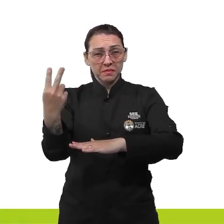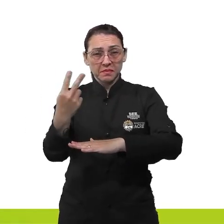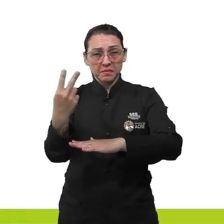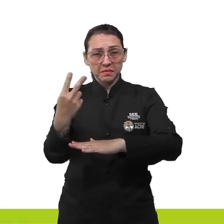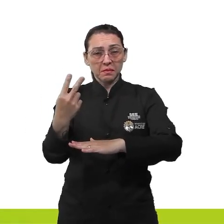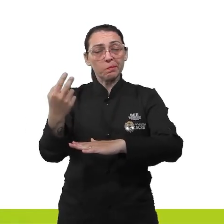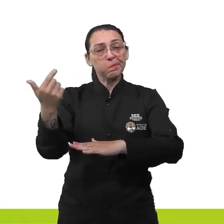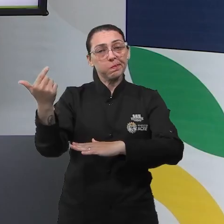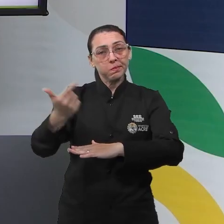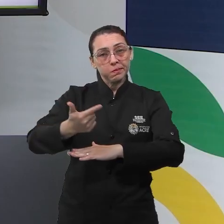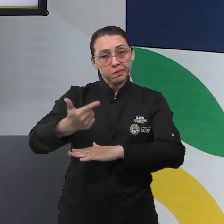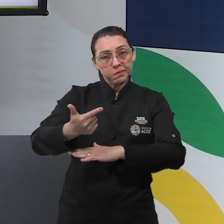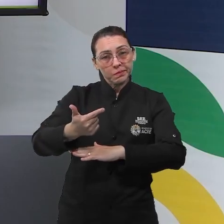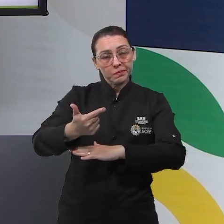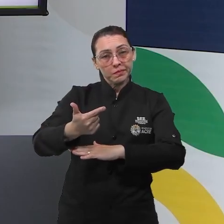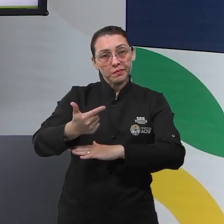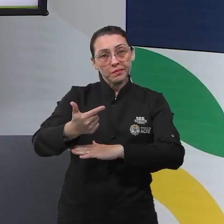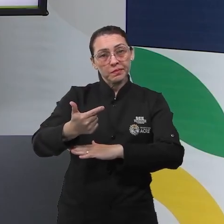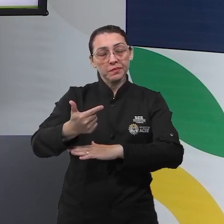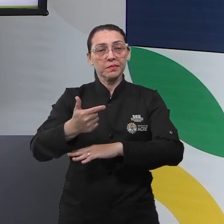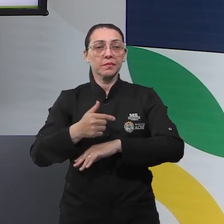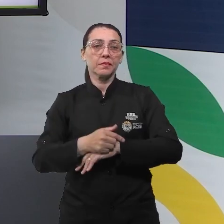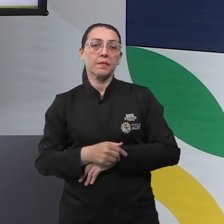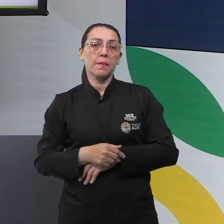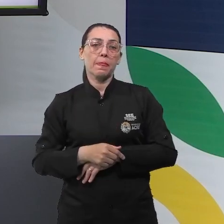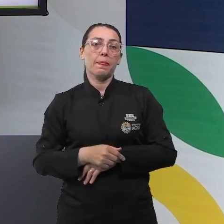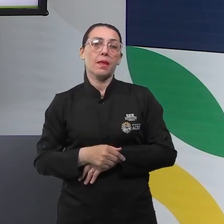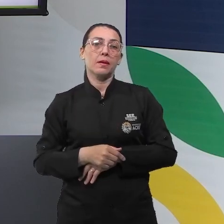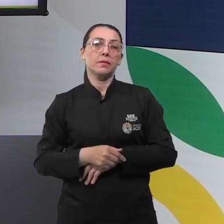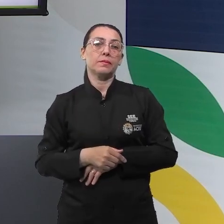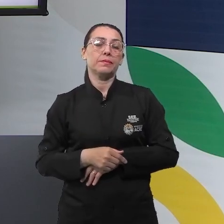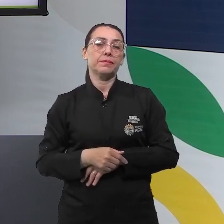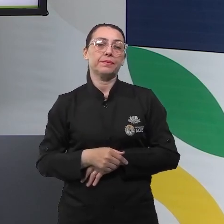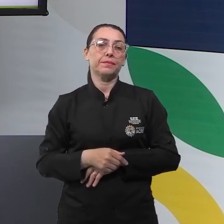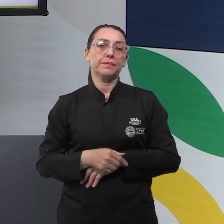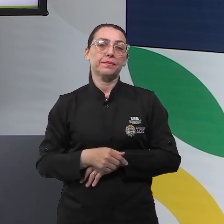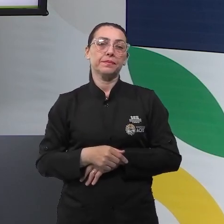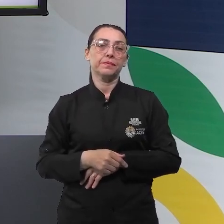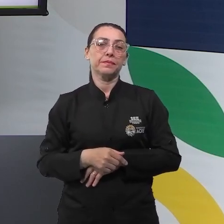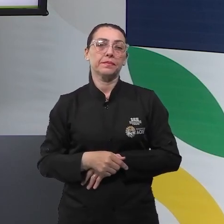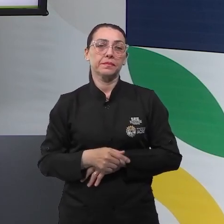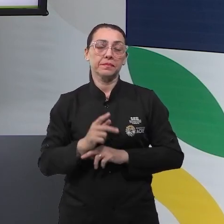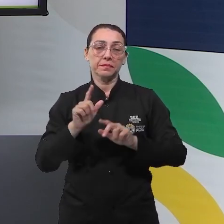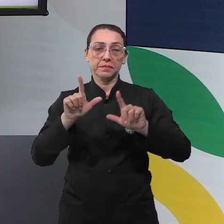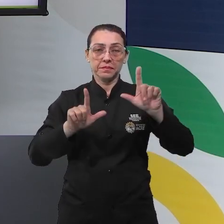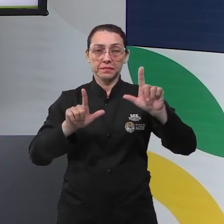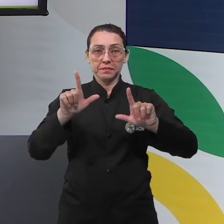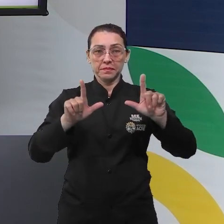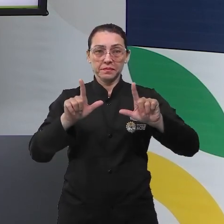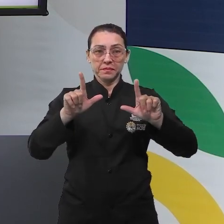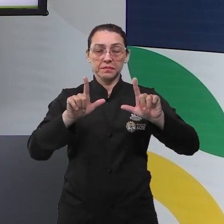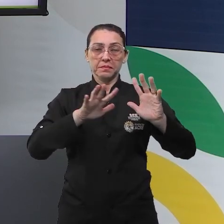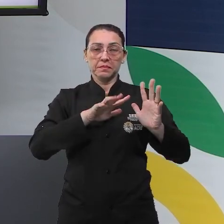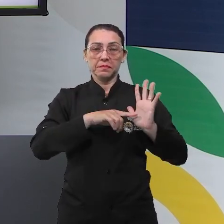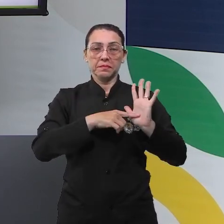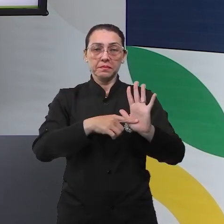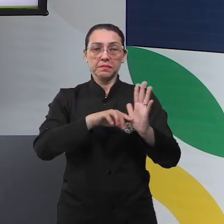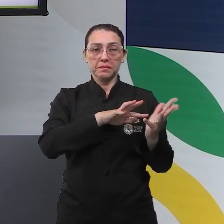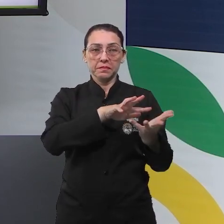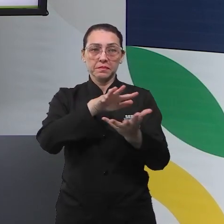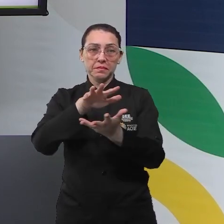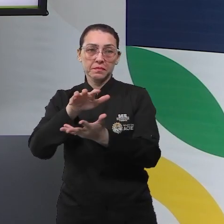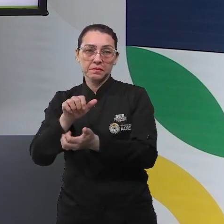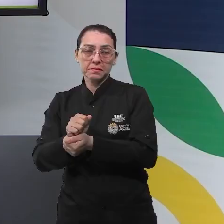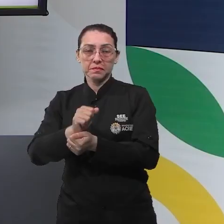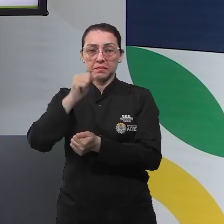lugar nesses programas de talento aí, né, que revelava talentos para o mundo. Até